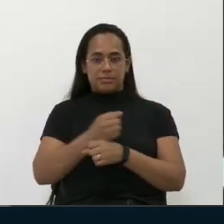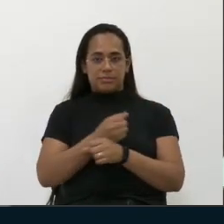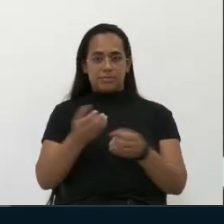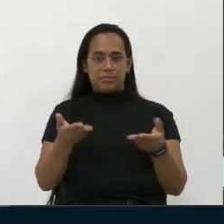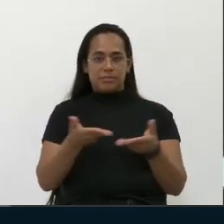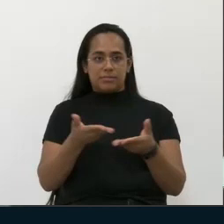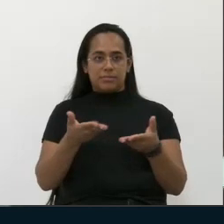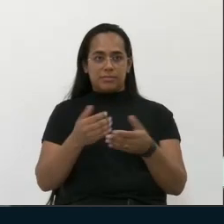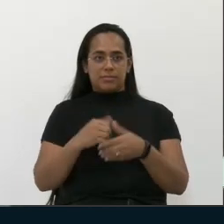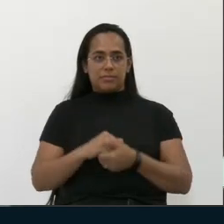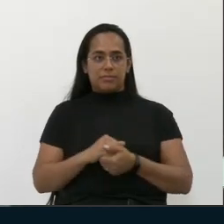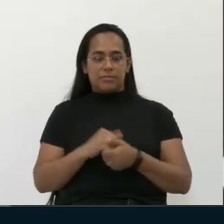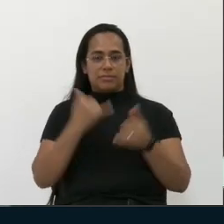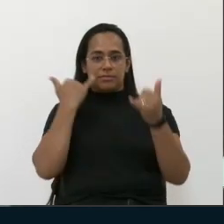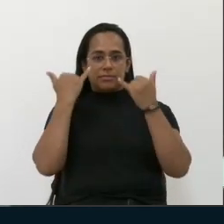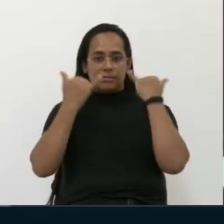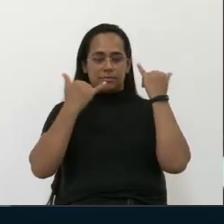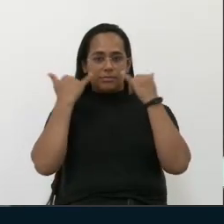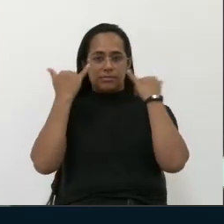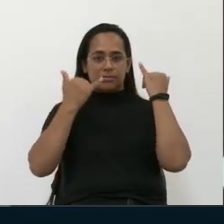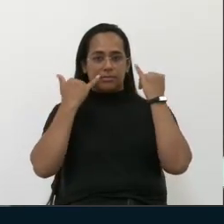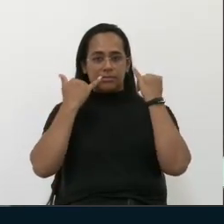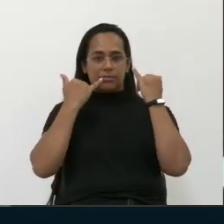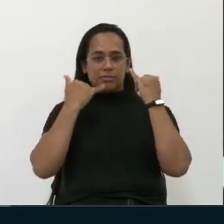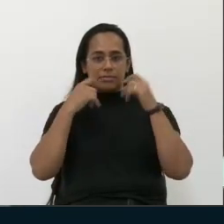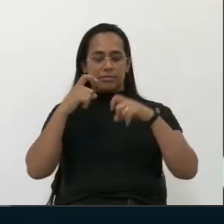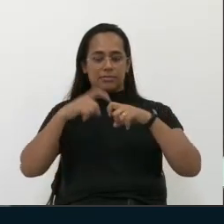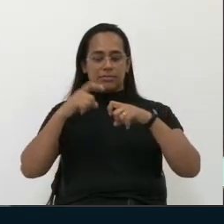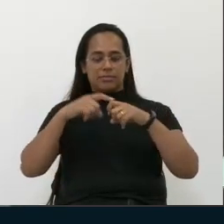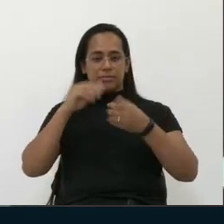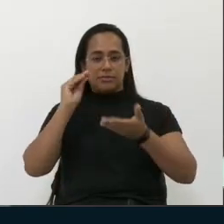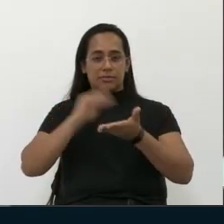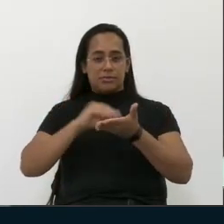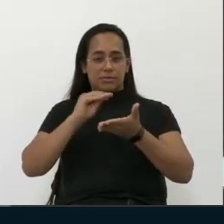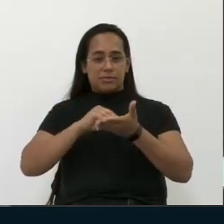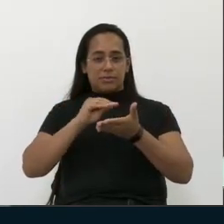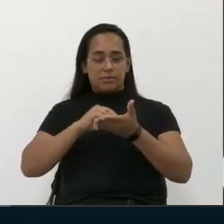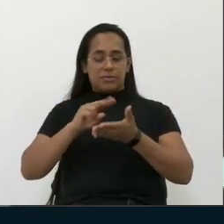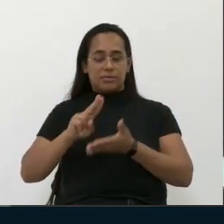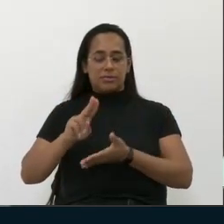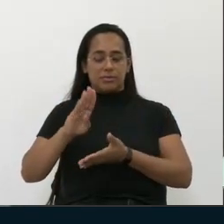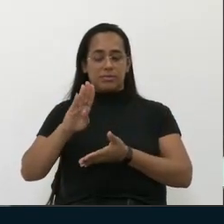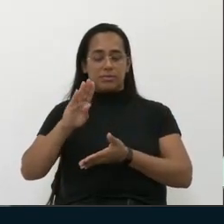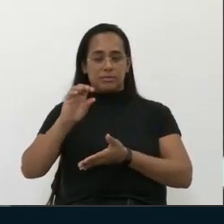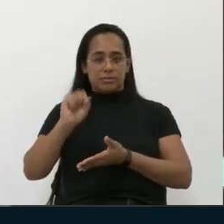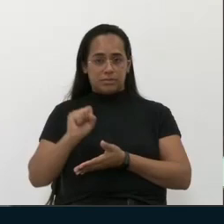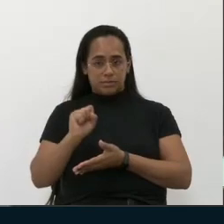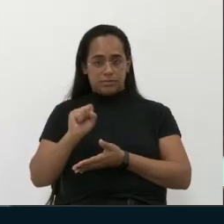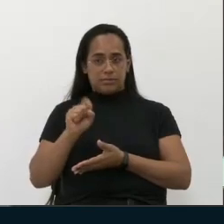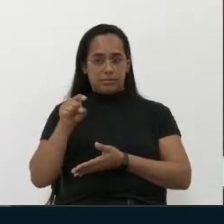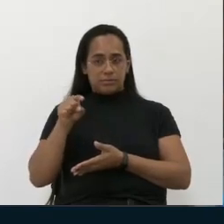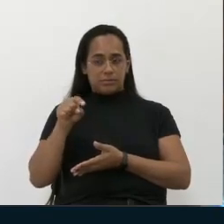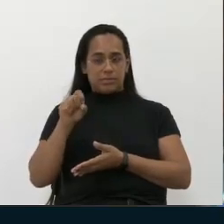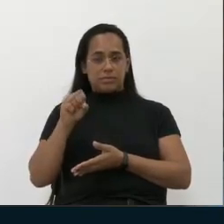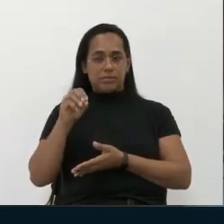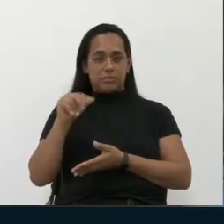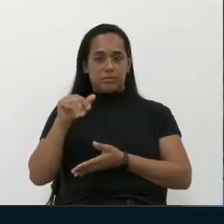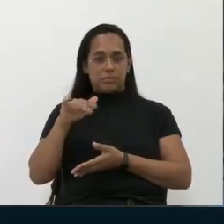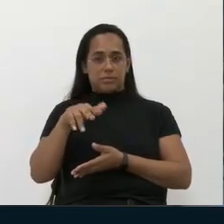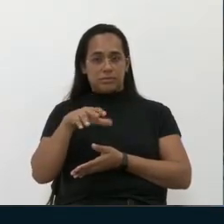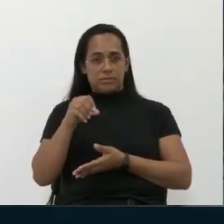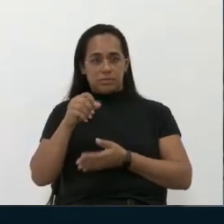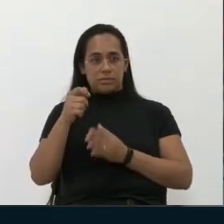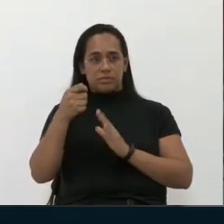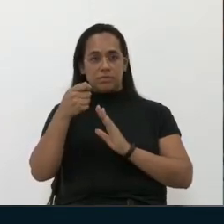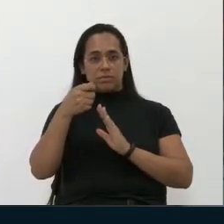76/2024. Informação sobre a falta de médicos na UBS Soinco. Autor, vereador Rafael Costa. Em